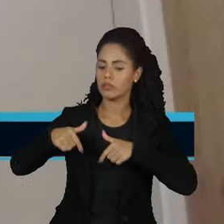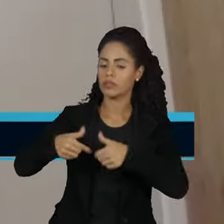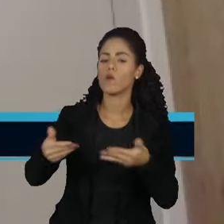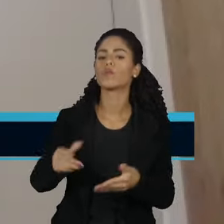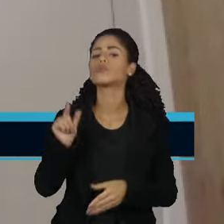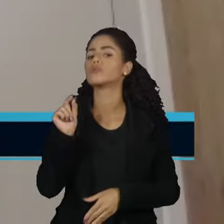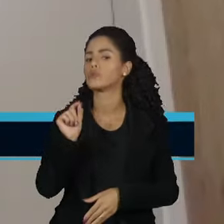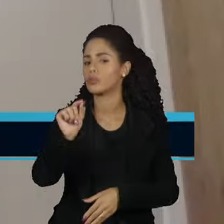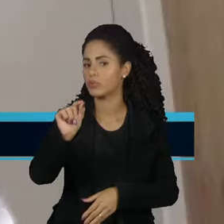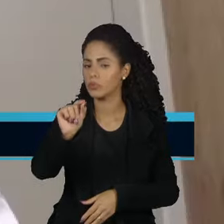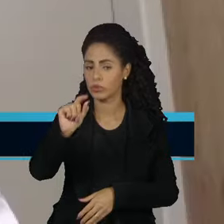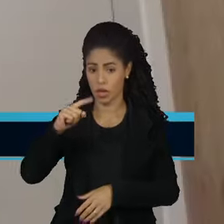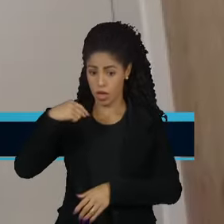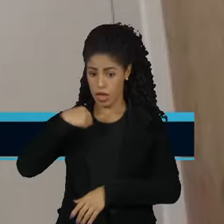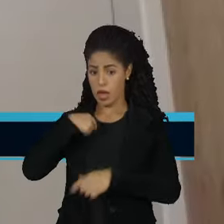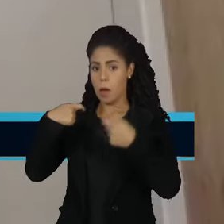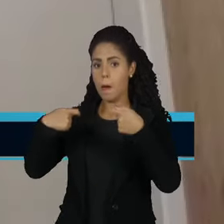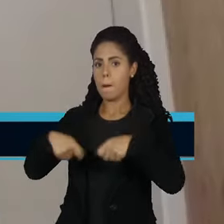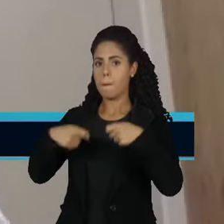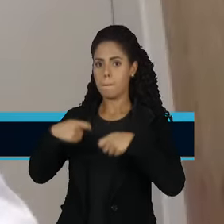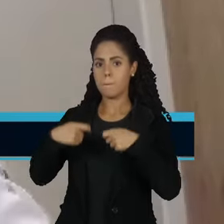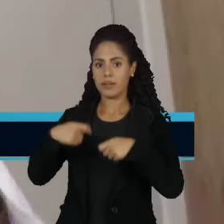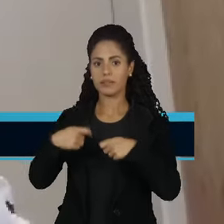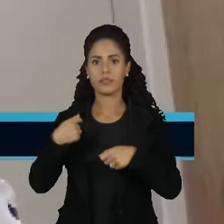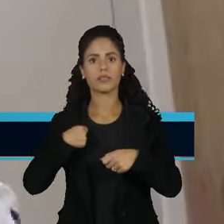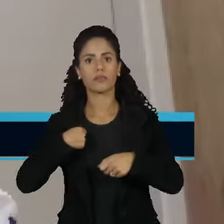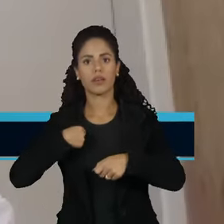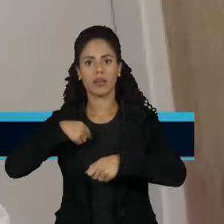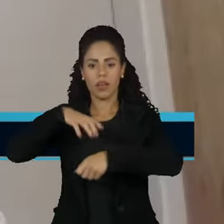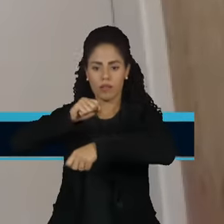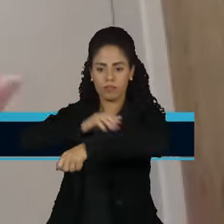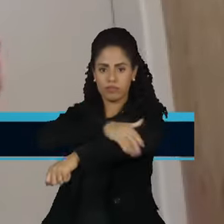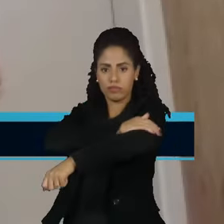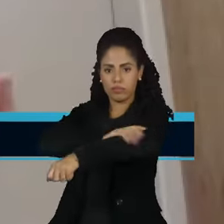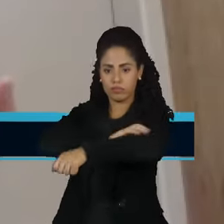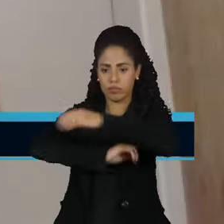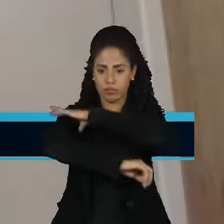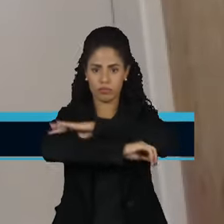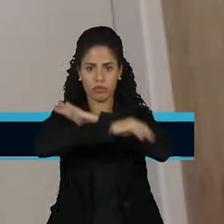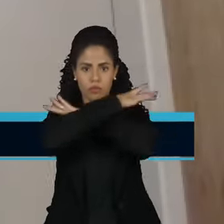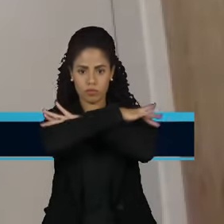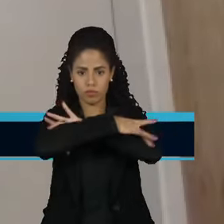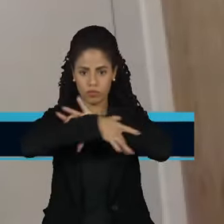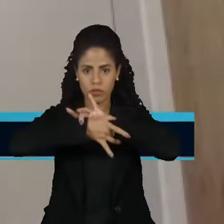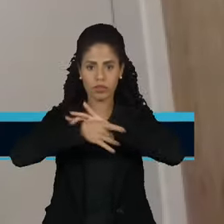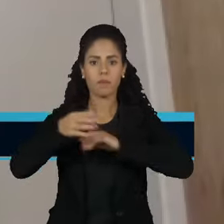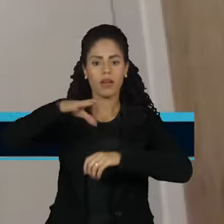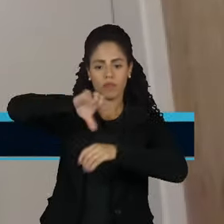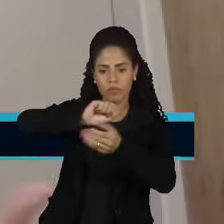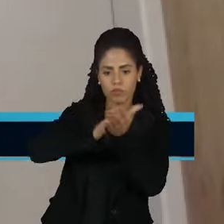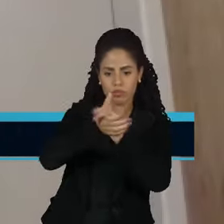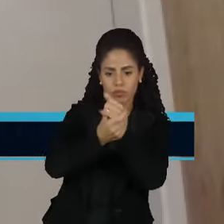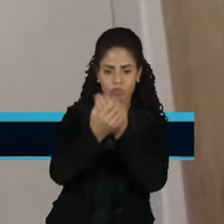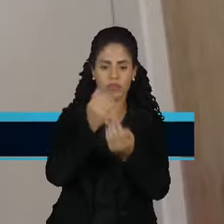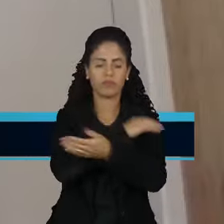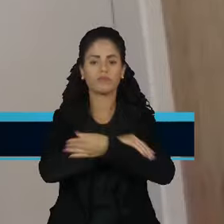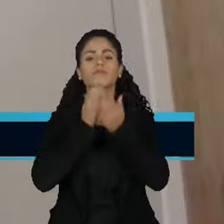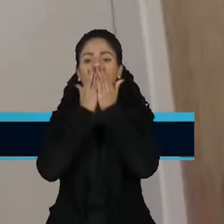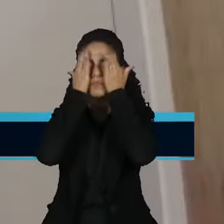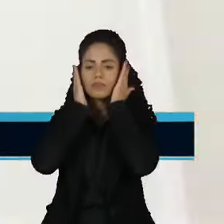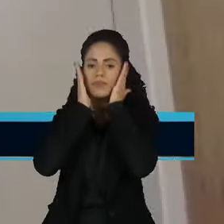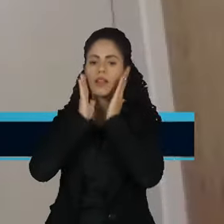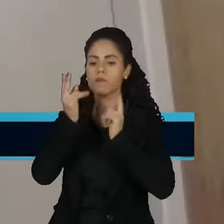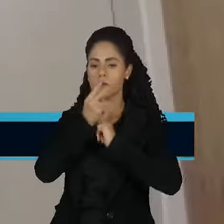da dengue? Eu preciso cobrir meu corpo, usar roupas claras e usar repelente nas áreas expostas. Isso é